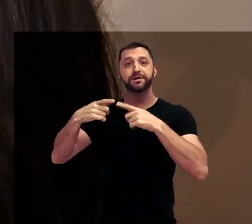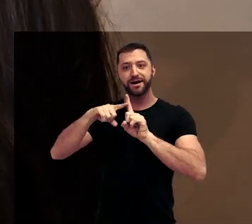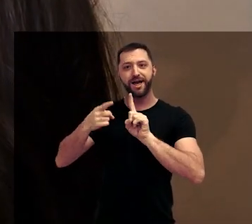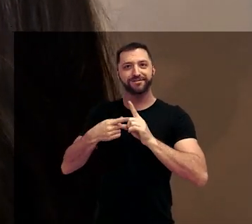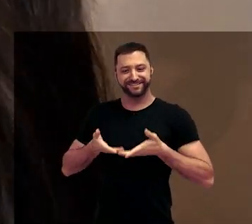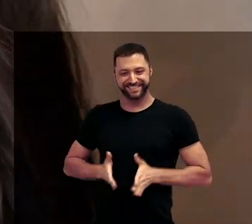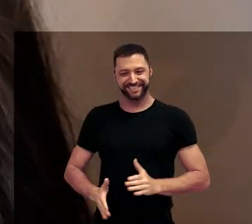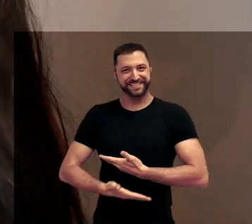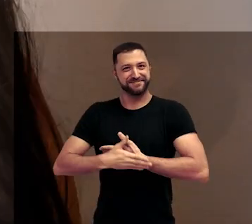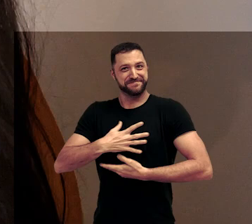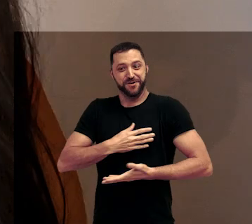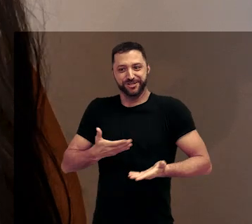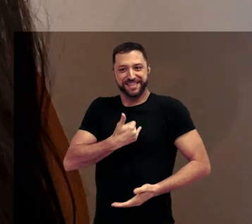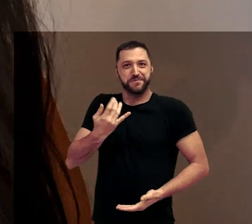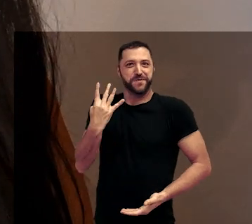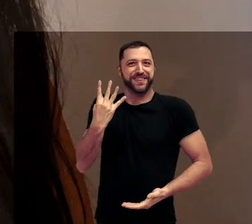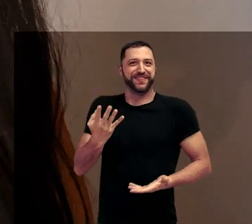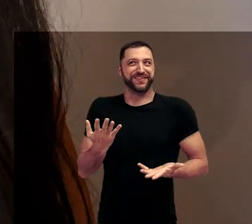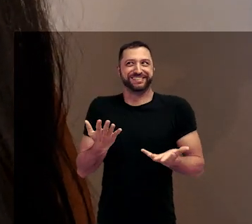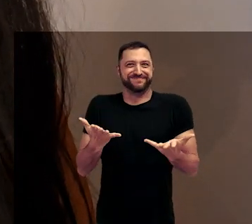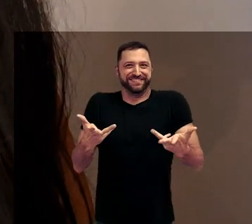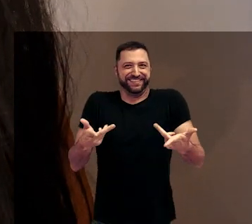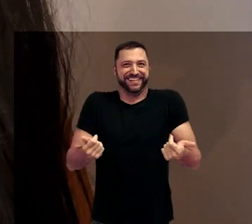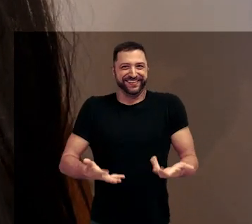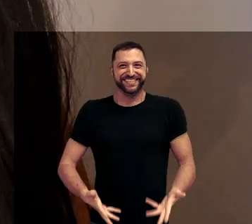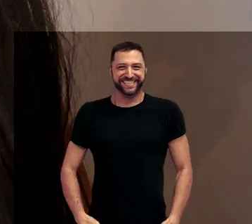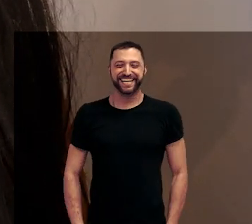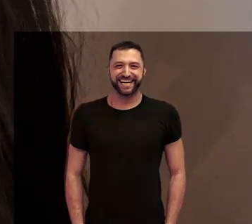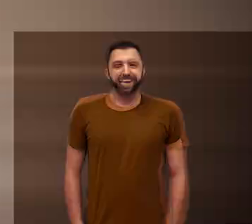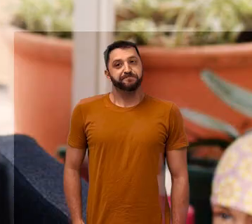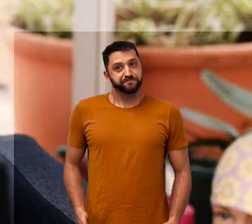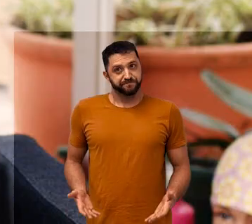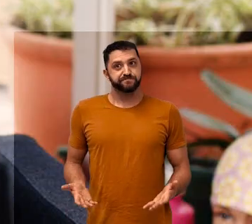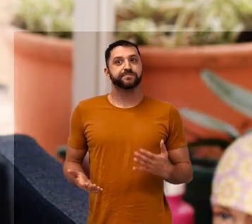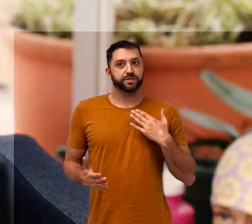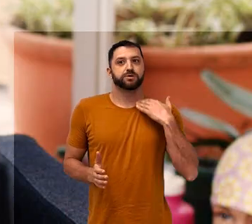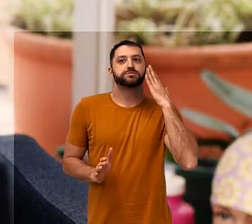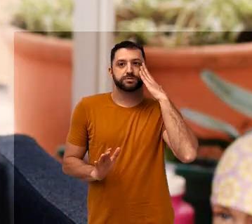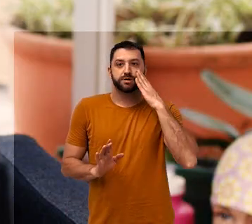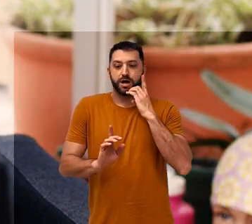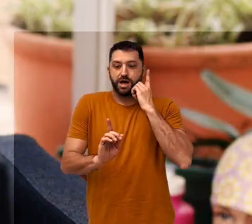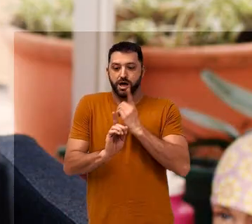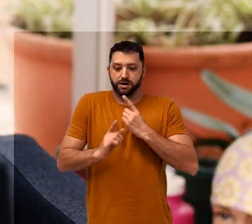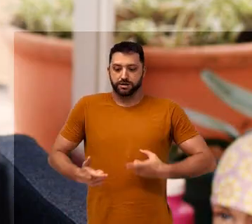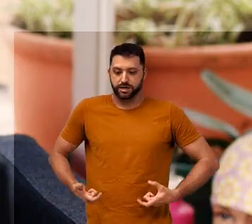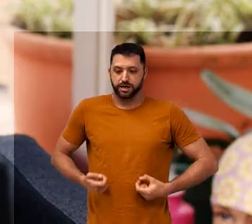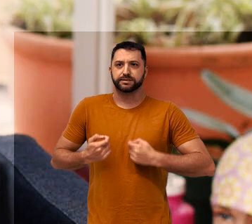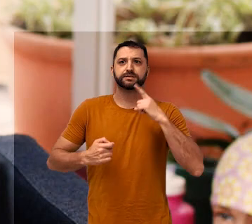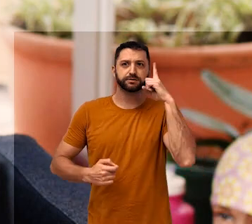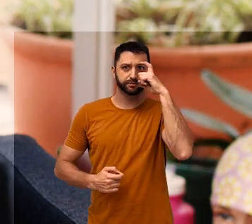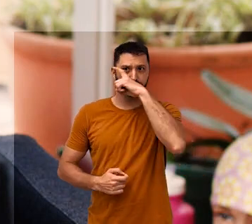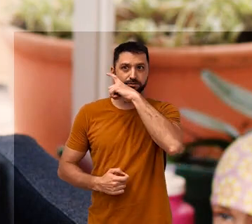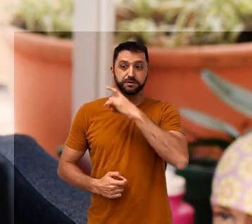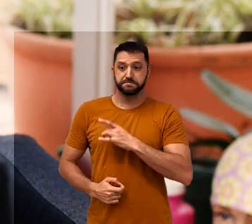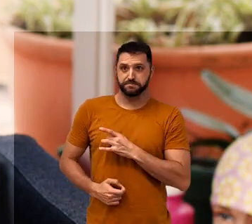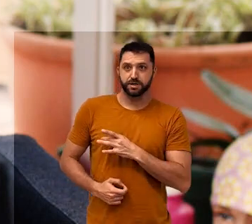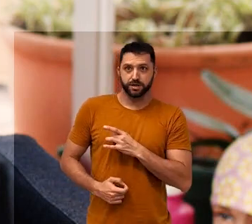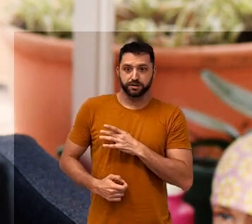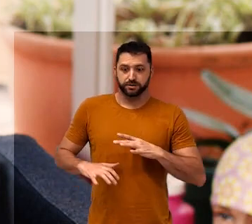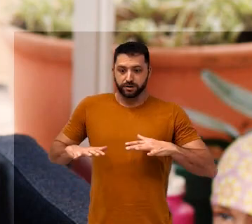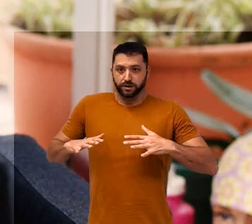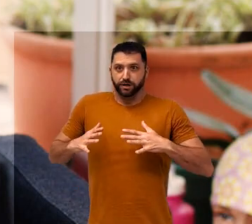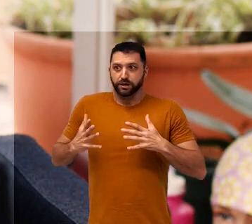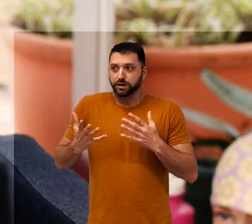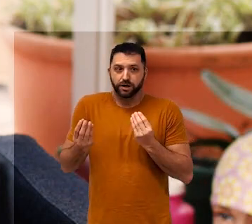naturalmente. E hoje ele já tem 4 anos de idade. Não é demais? Eu diria que eu sei que o diagnóstico é muito